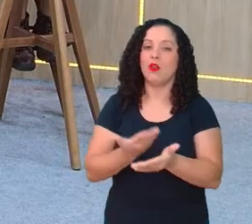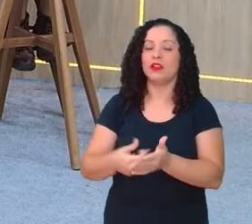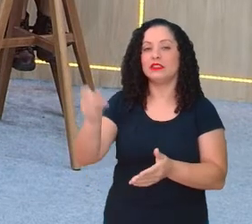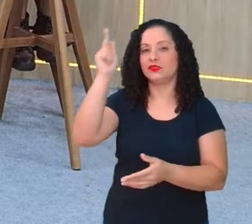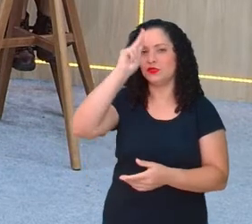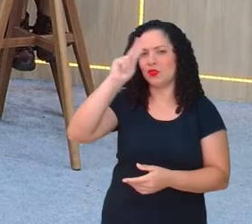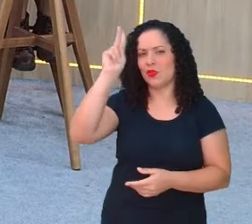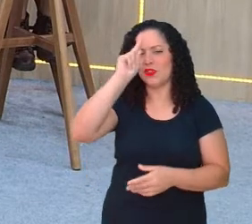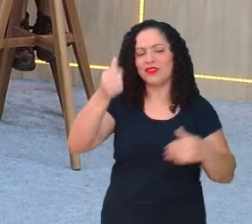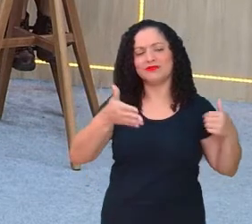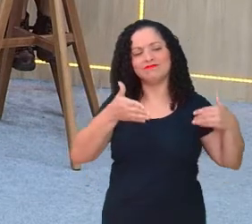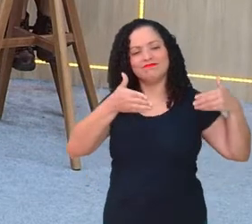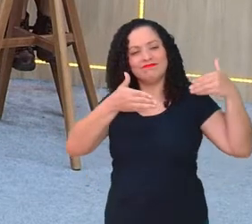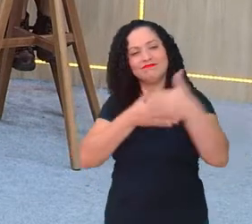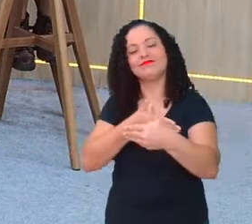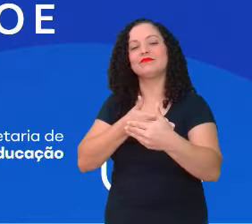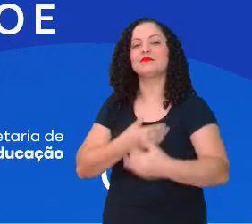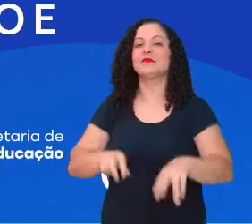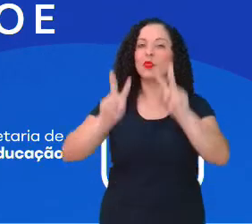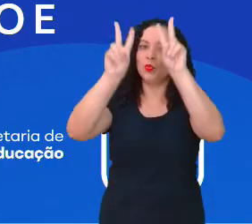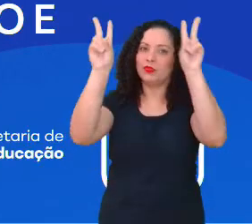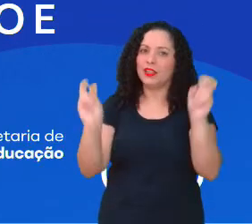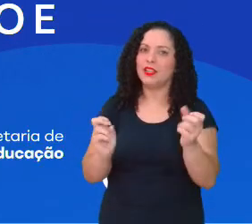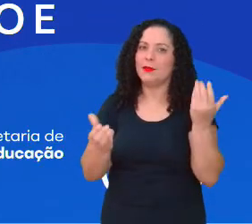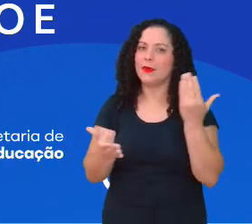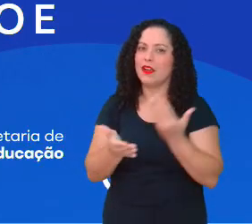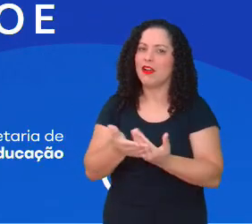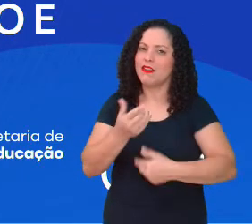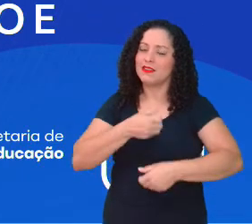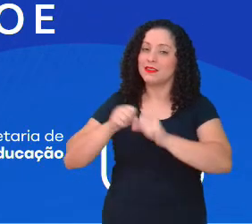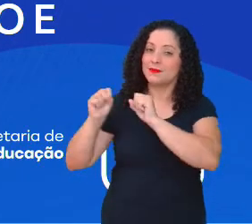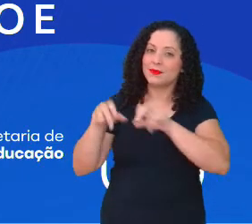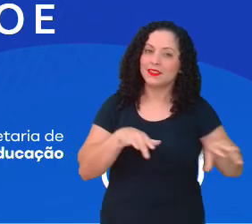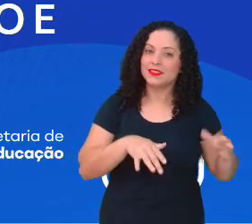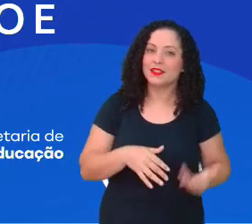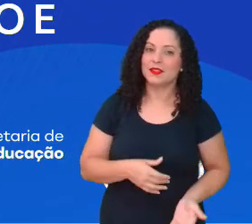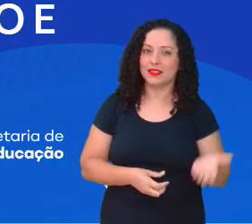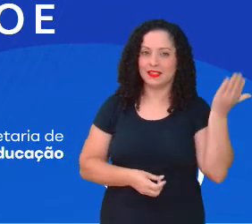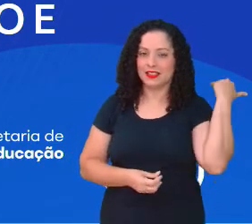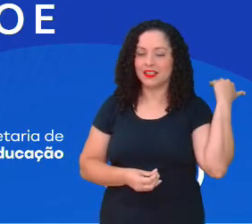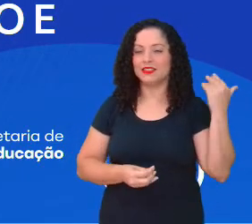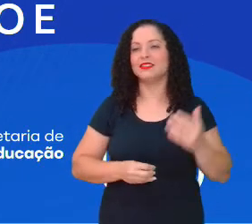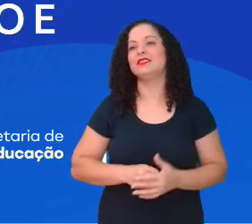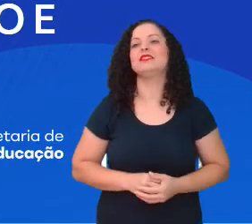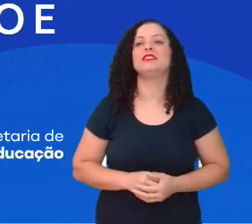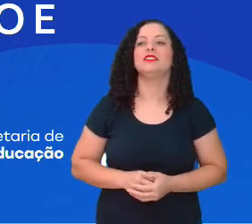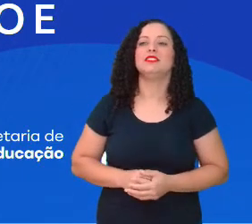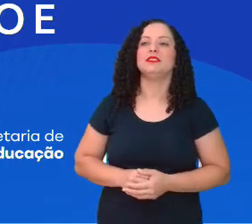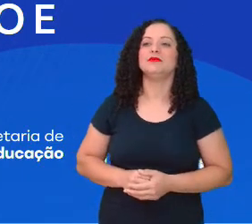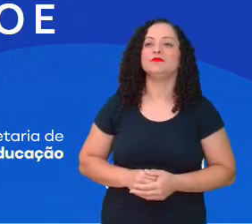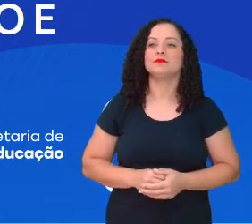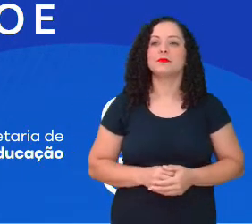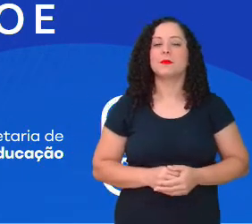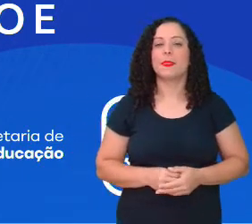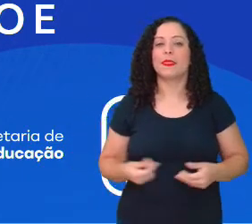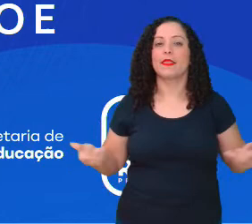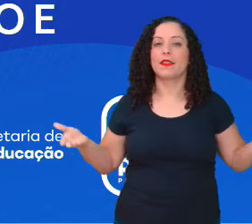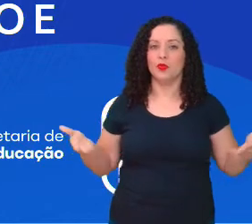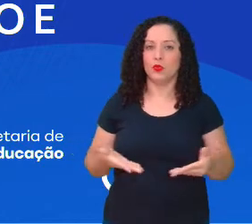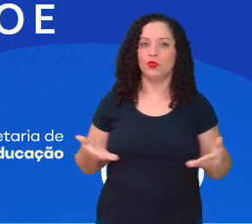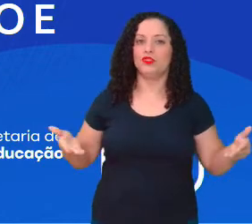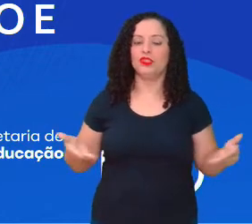a gente vai dar continuidade à temática que a gente estava vendo na semana passada, professora. Então, nesse sentido, ó, a gente hoje